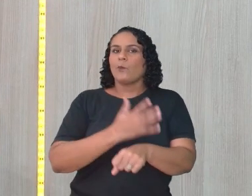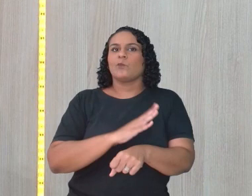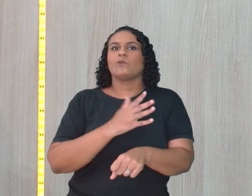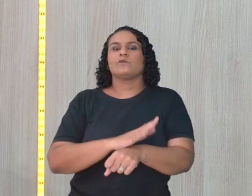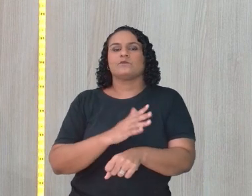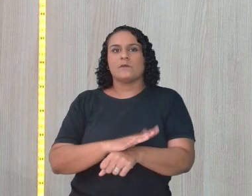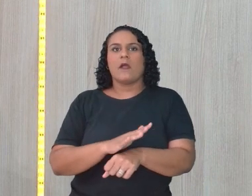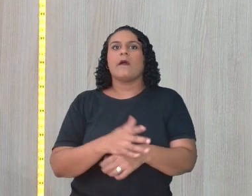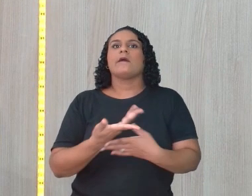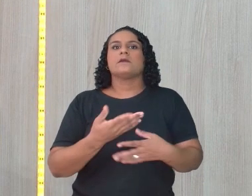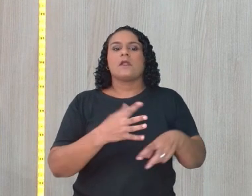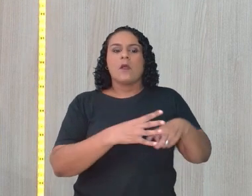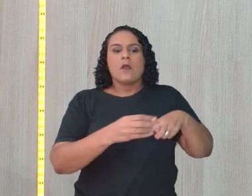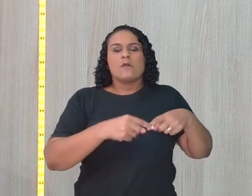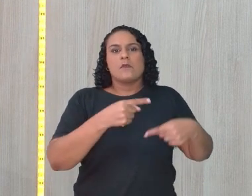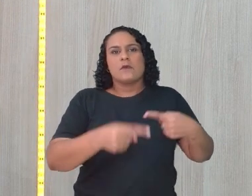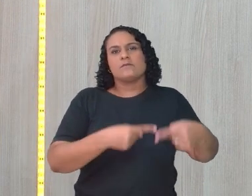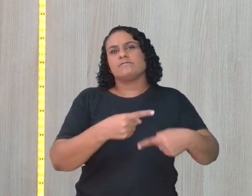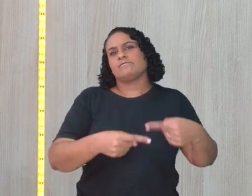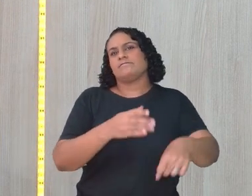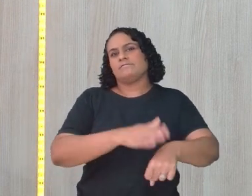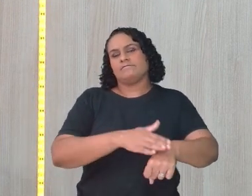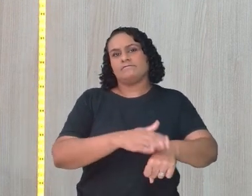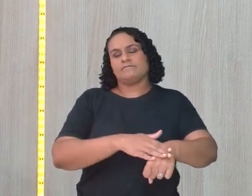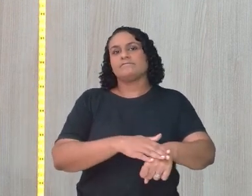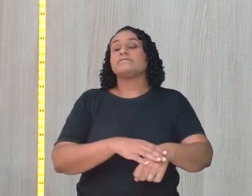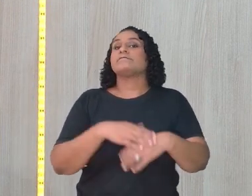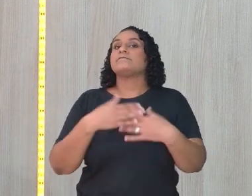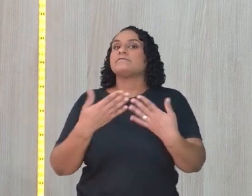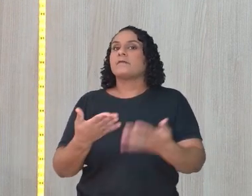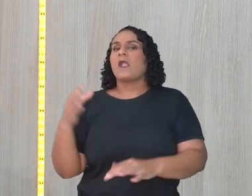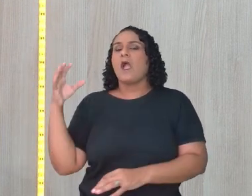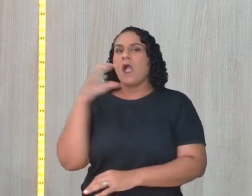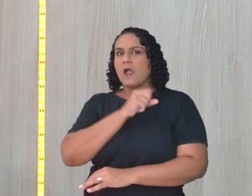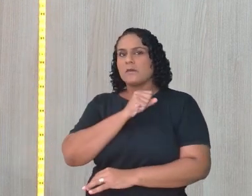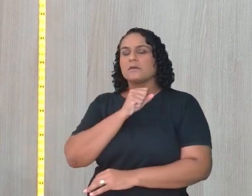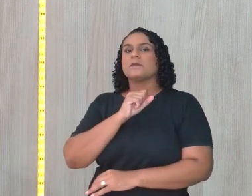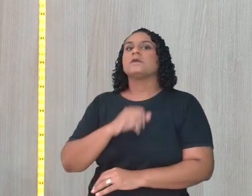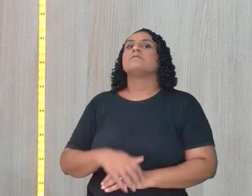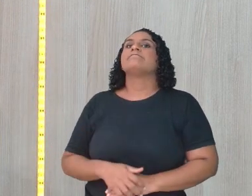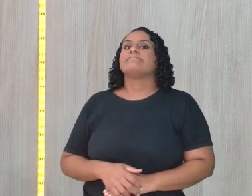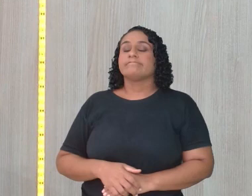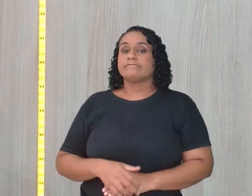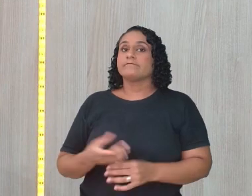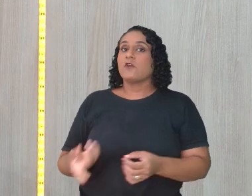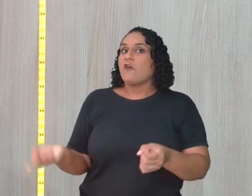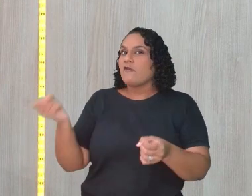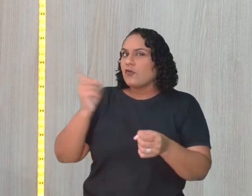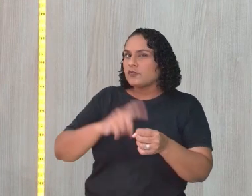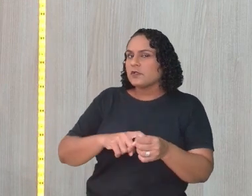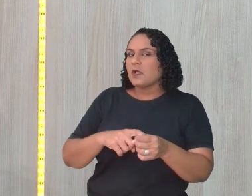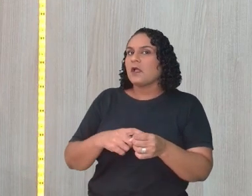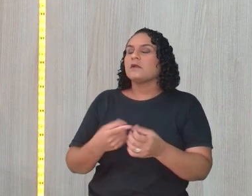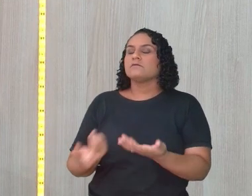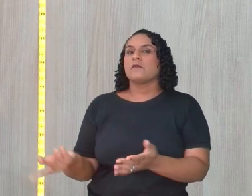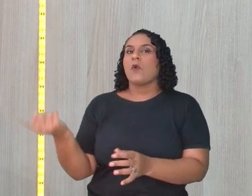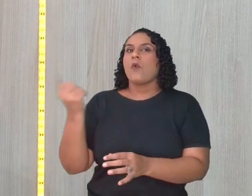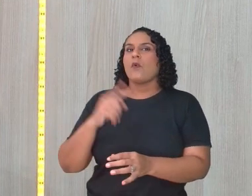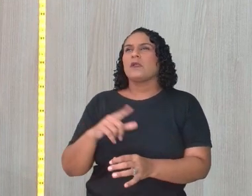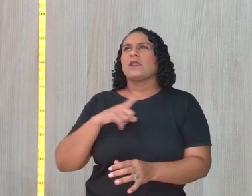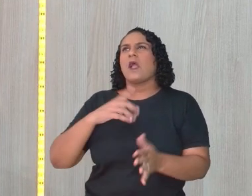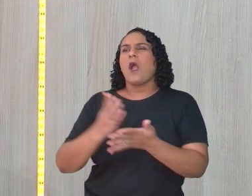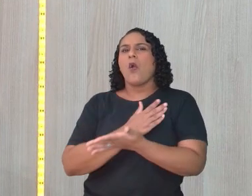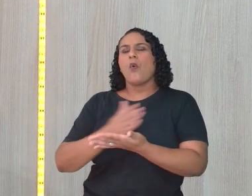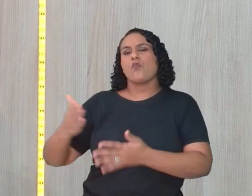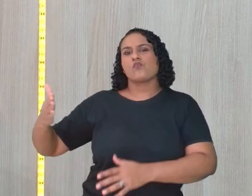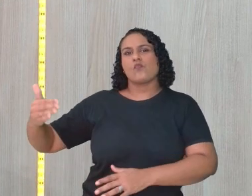à reprodução. Mas bem rapidinho, professora Cláudia, na questão ainda da paternogênese, é a questão de alguns peixes. Eu acredito